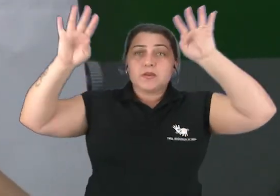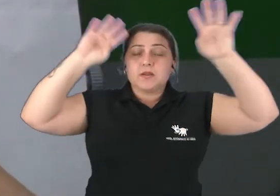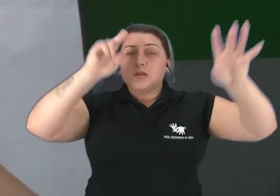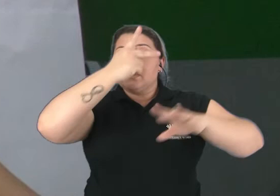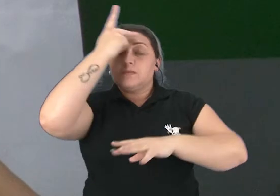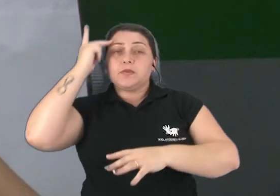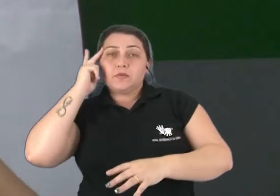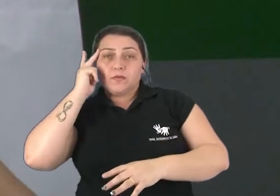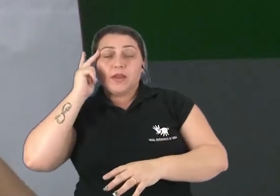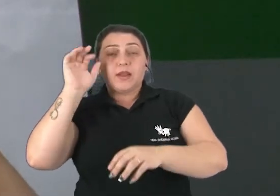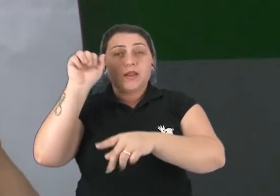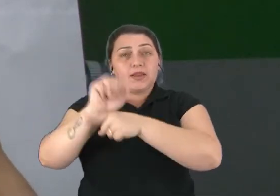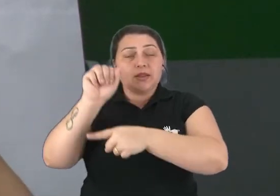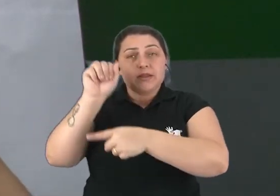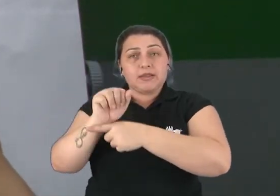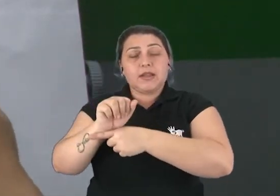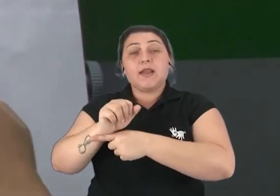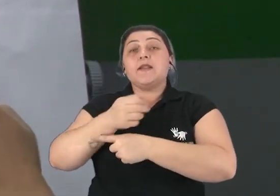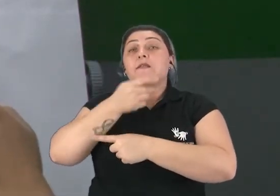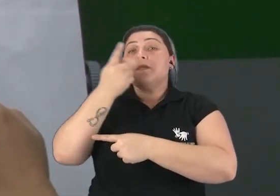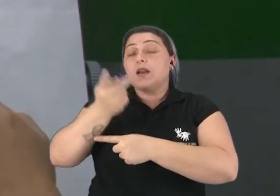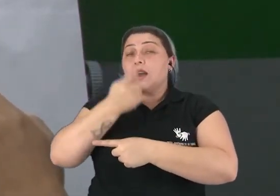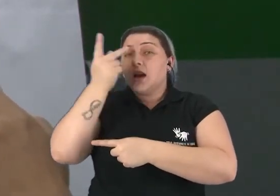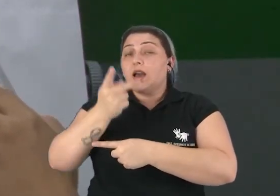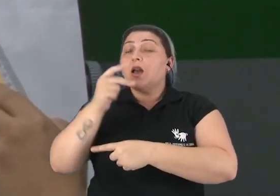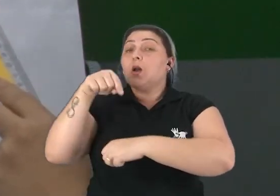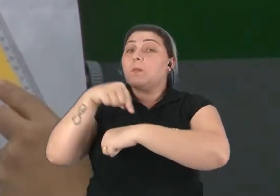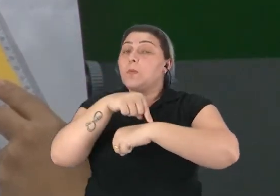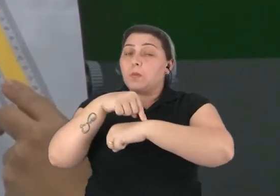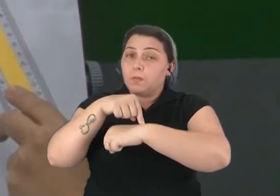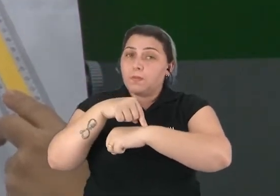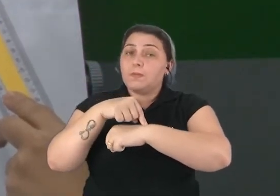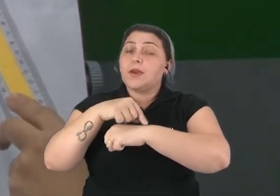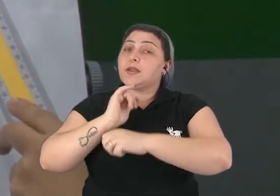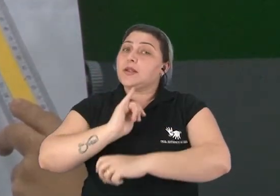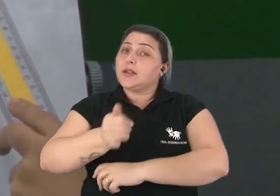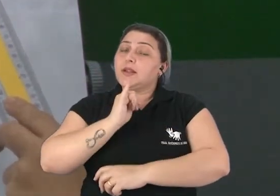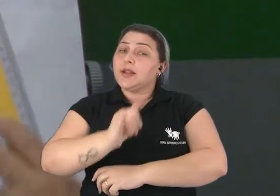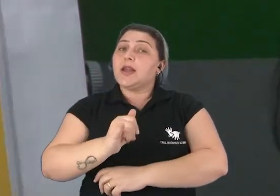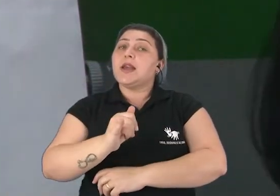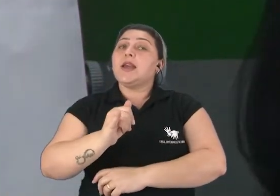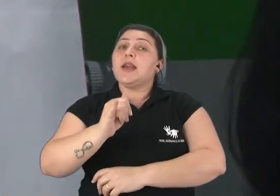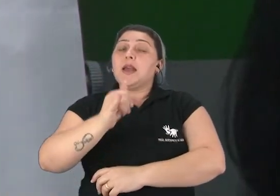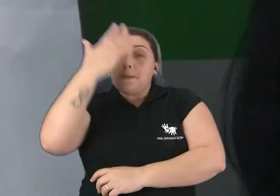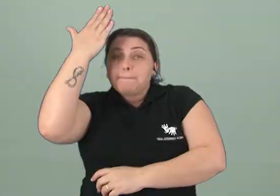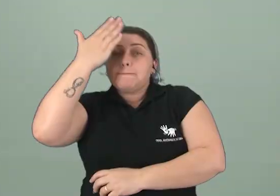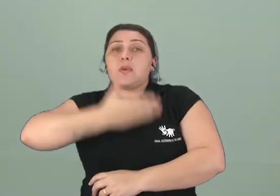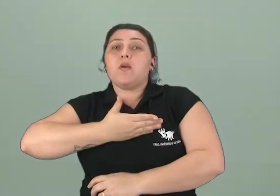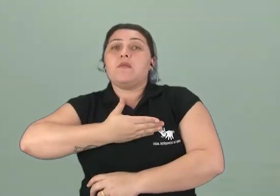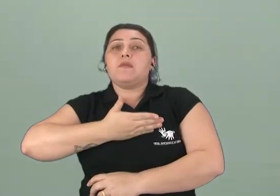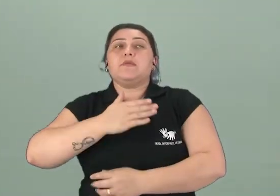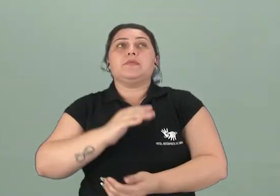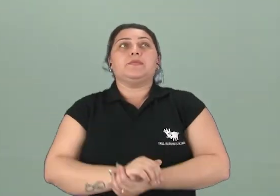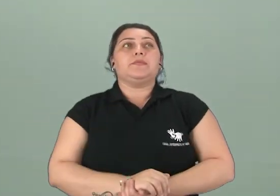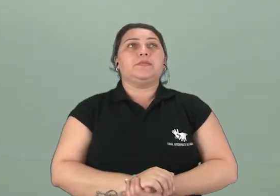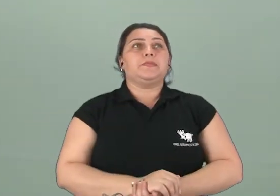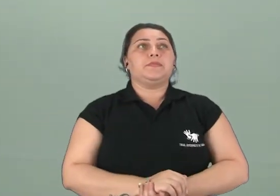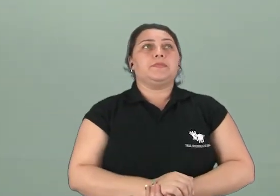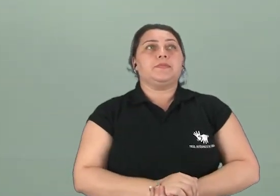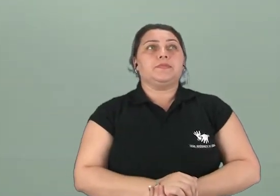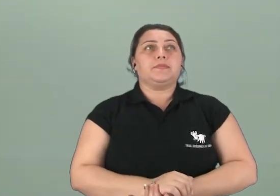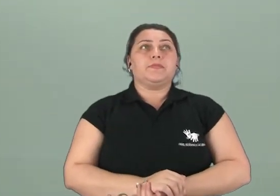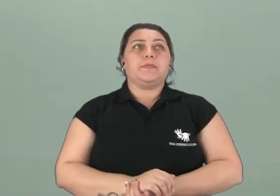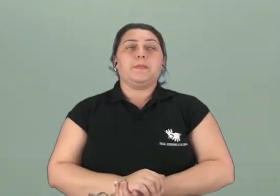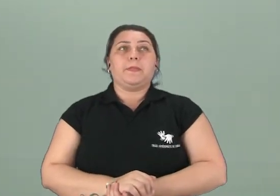viu. Letra A, cite um momento do conto em que isso fica evidente. Vamos citar um momento quando